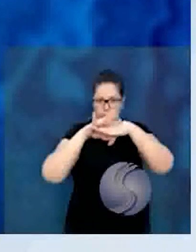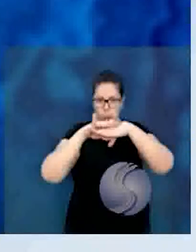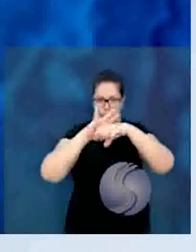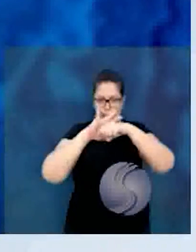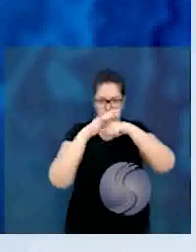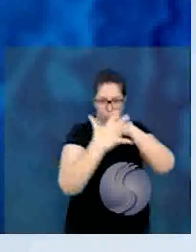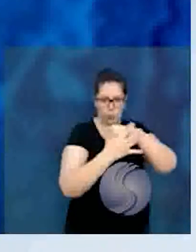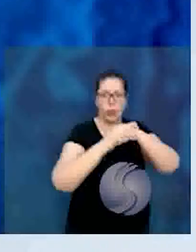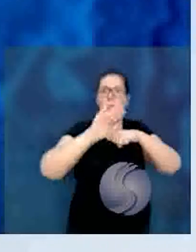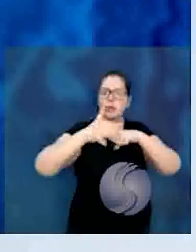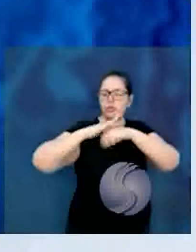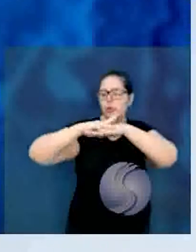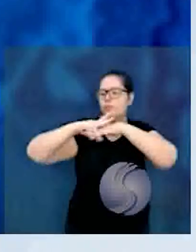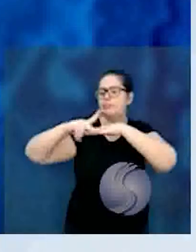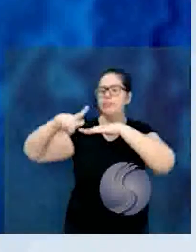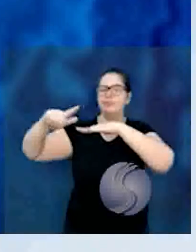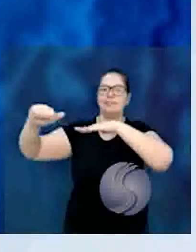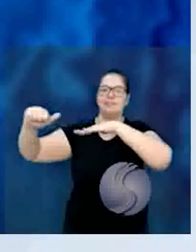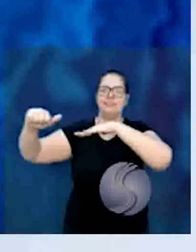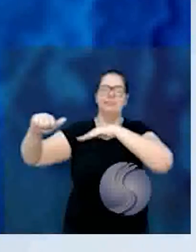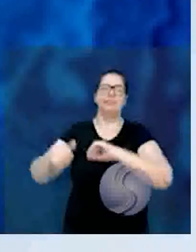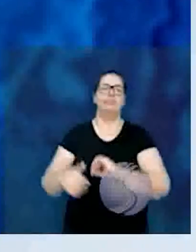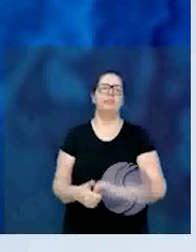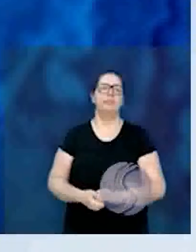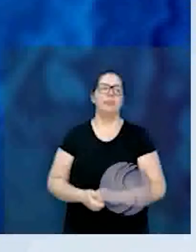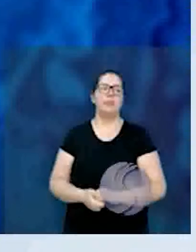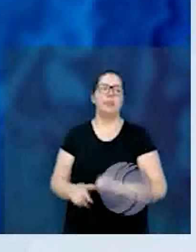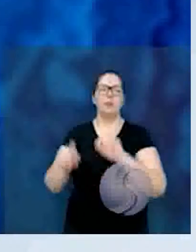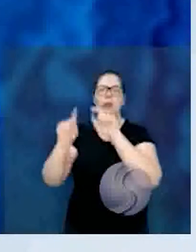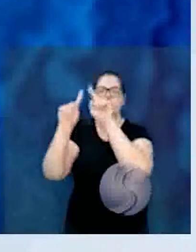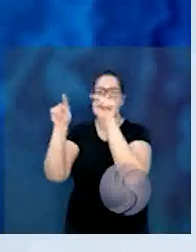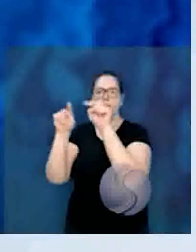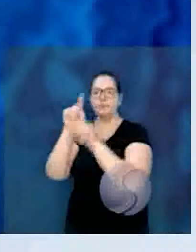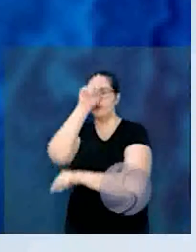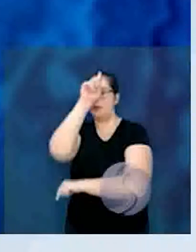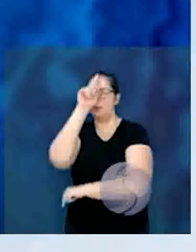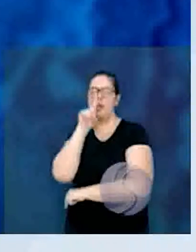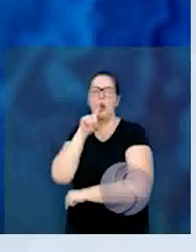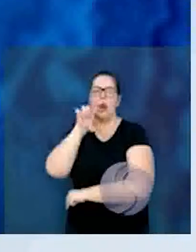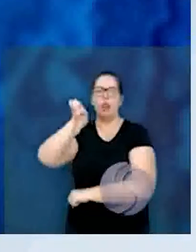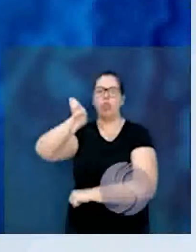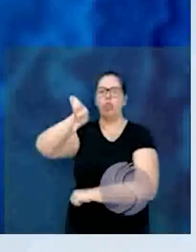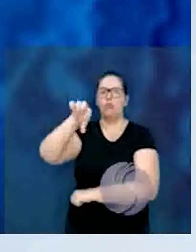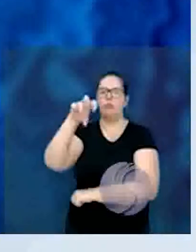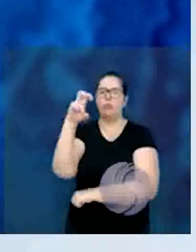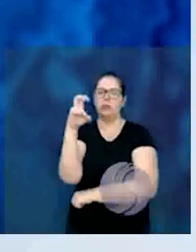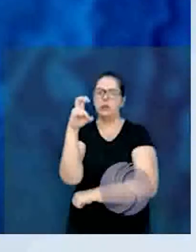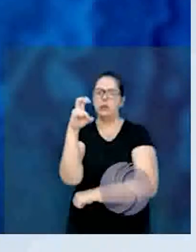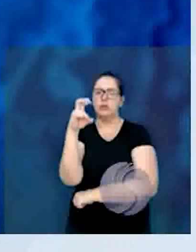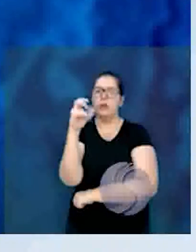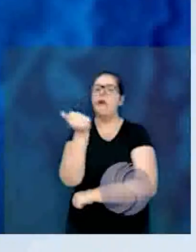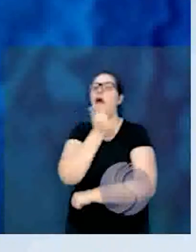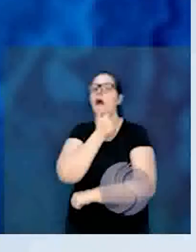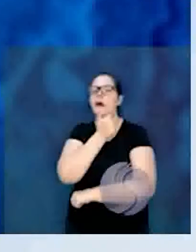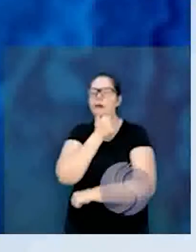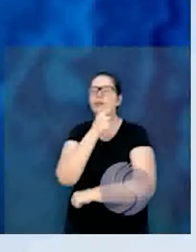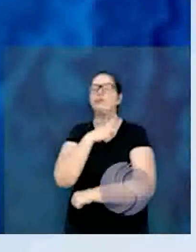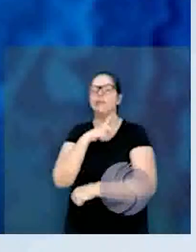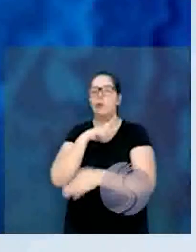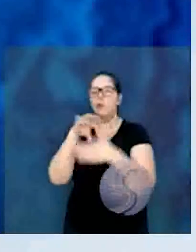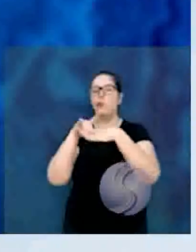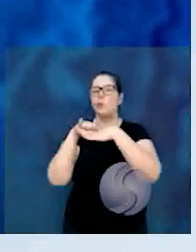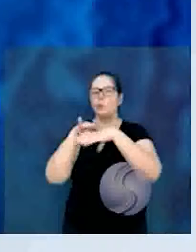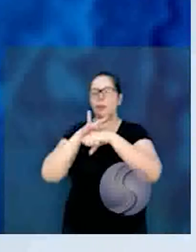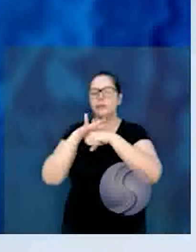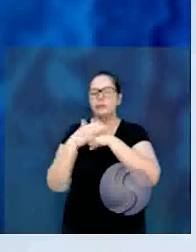ativos, tá? Esse é o número que nós temos no boletim de hoje. Número de pessoas que estão esperando o resultado